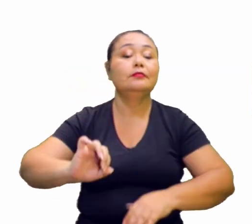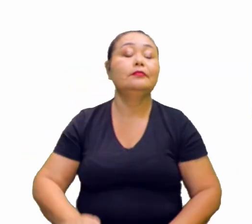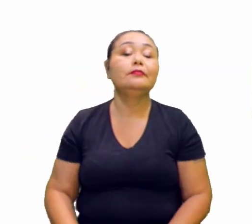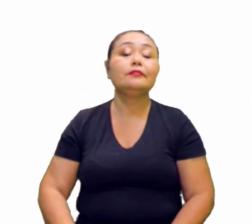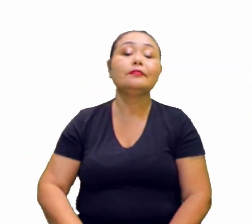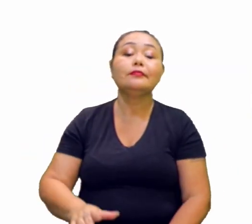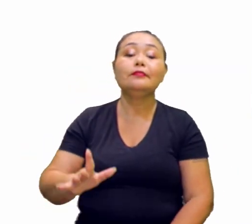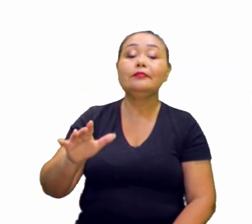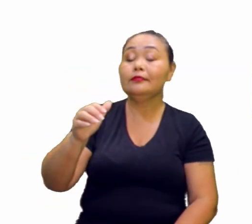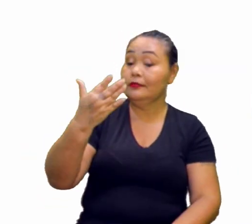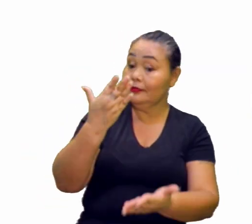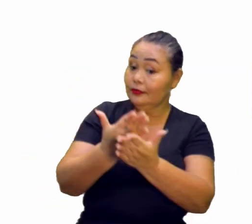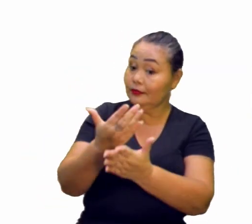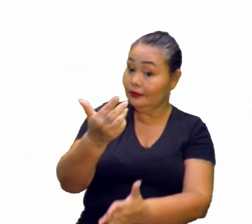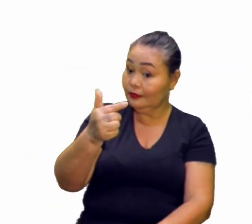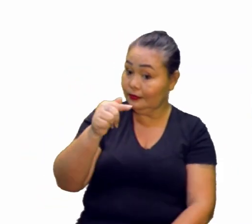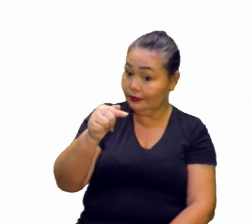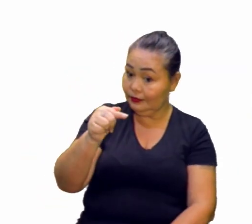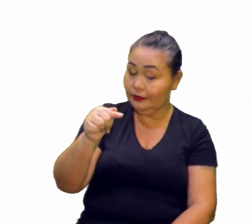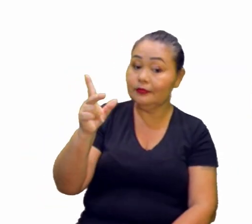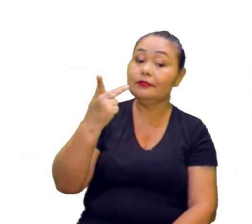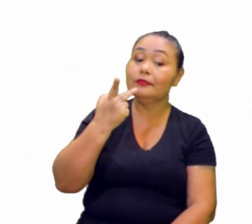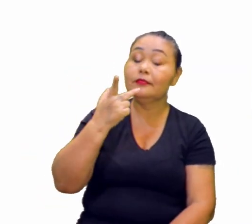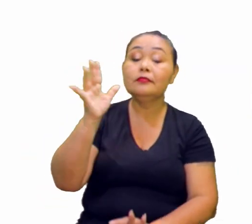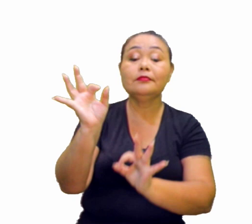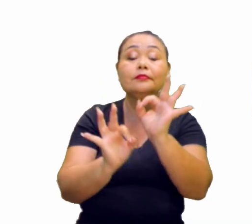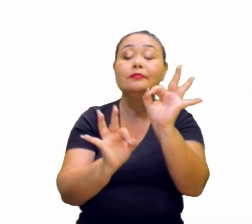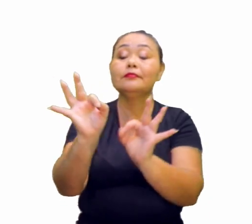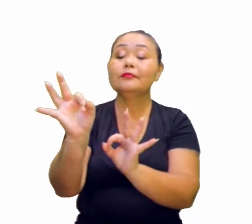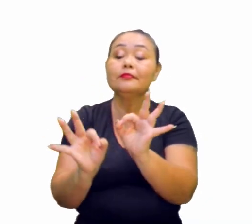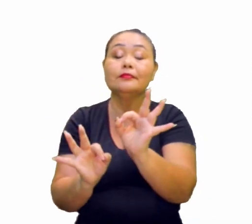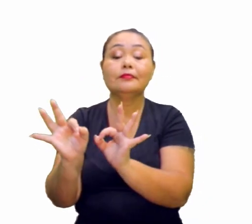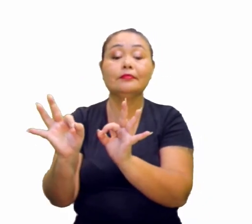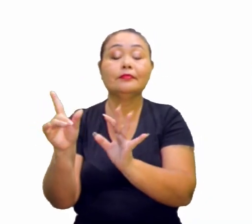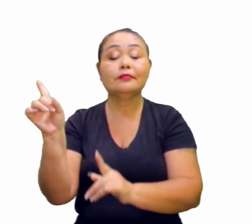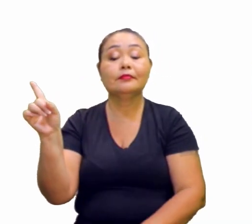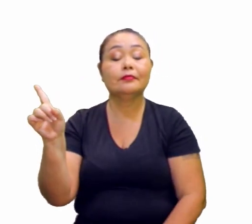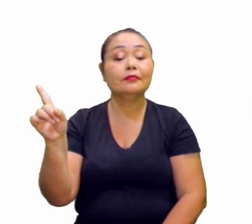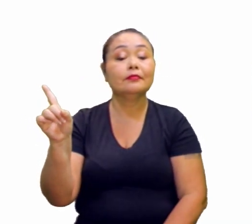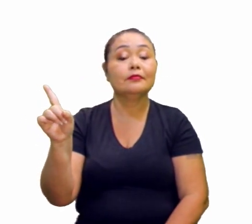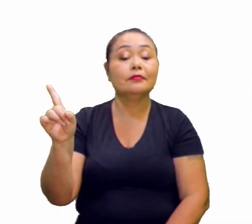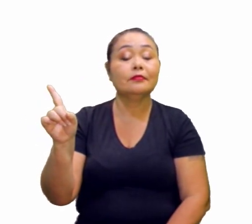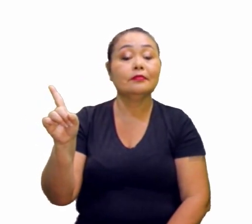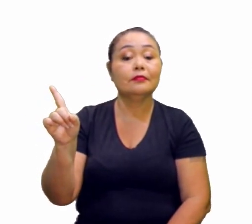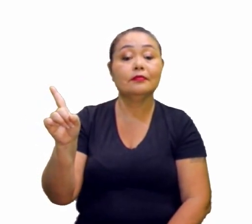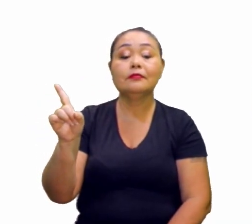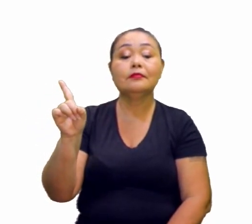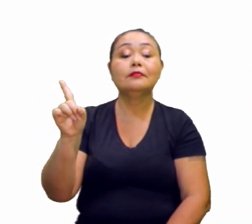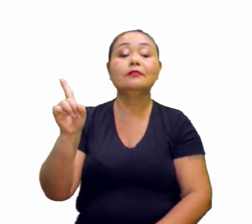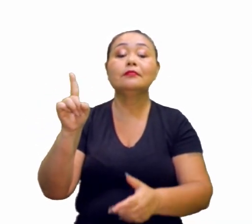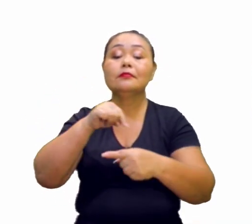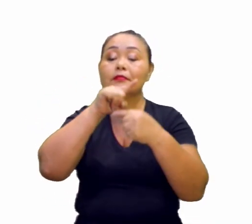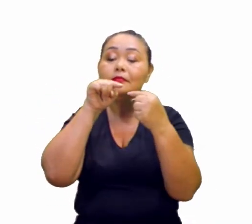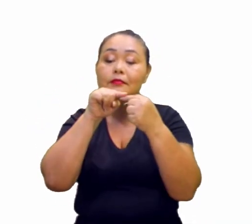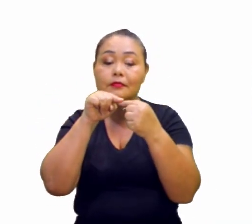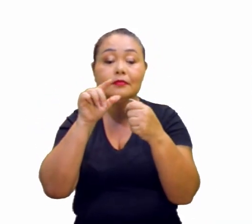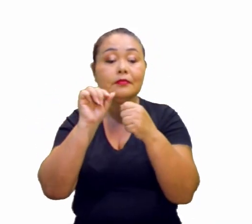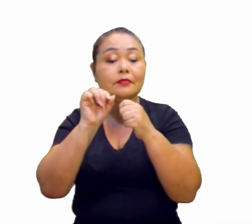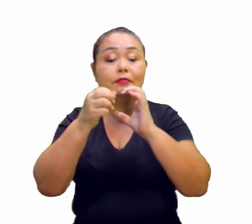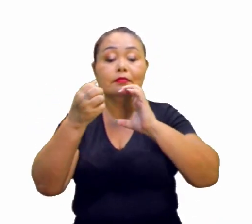Na aula 7, nós falamos sobre os planejamentos, tá? definição dos objetivos e